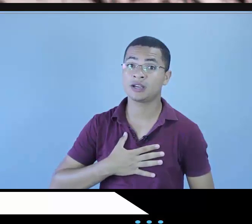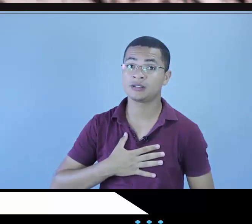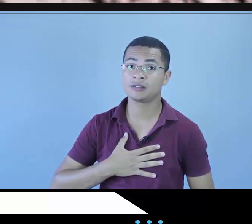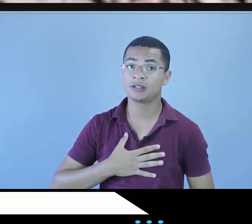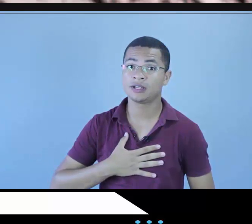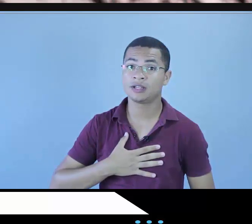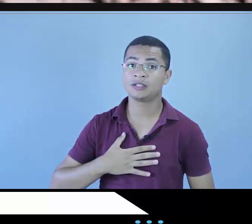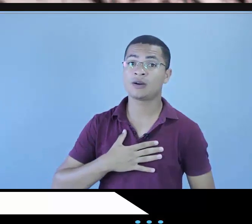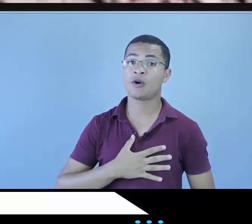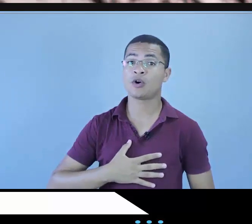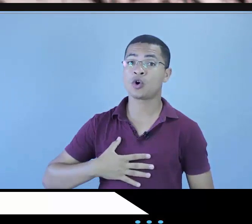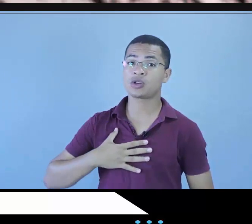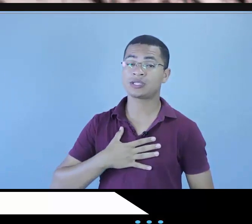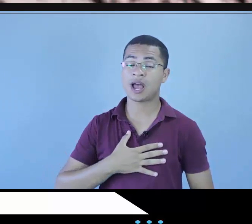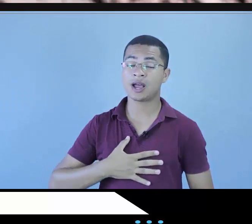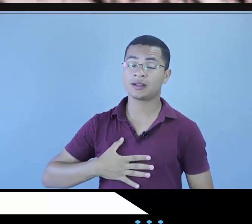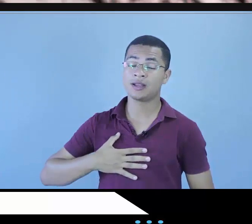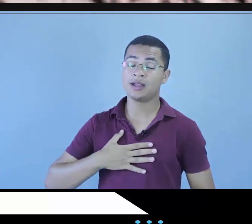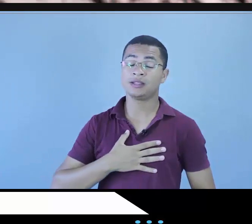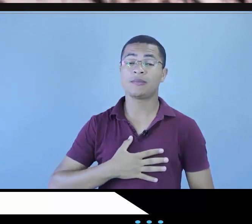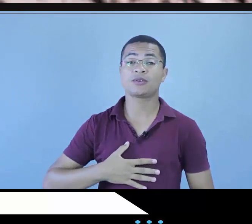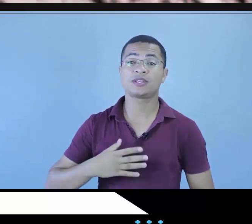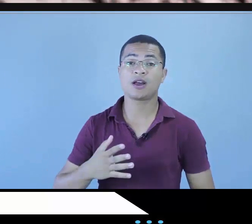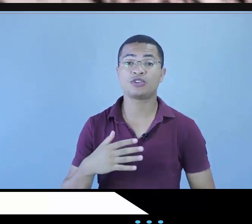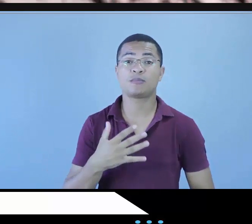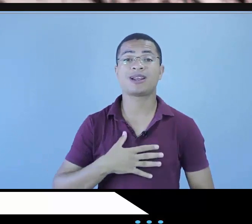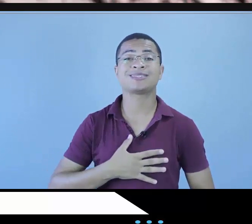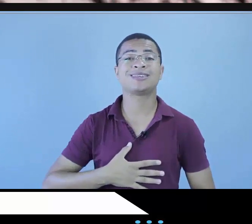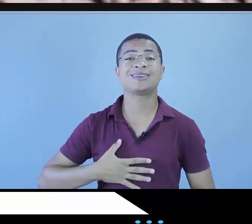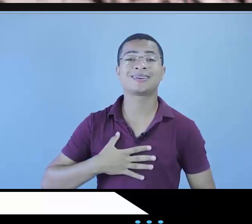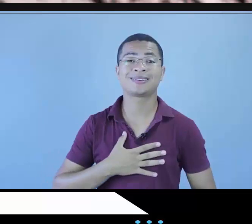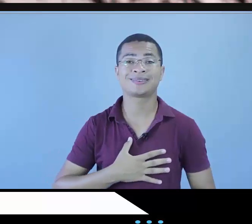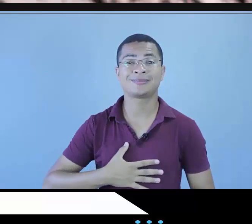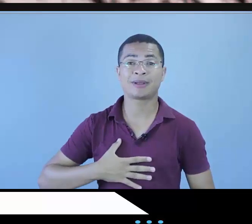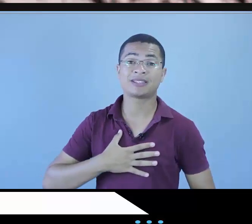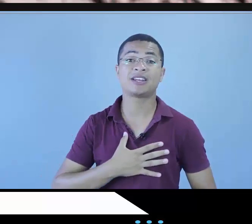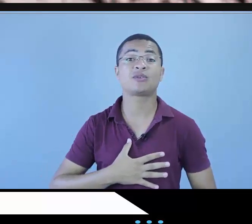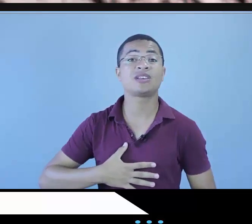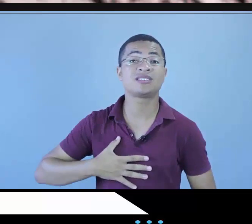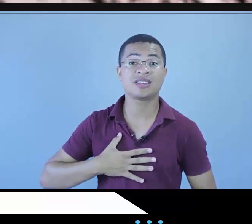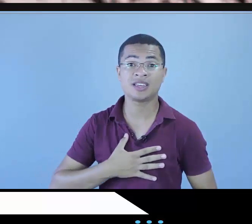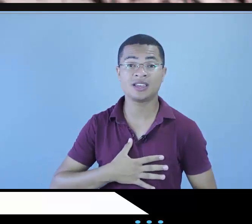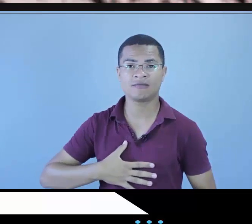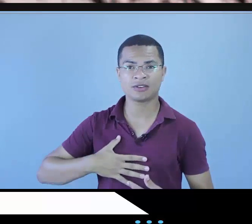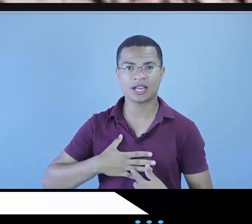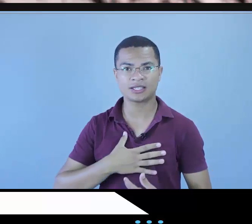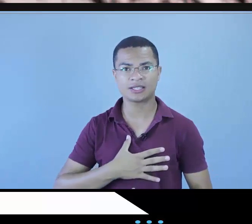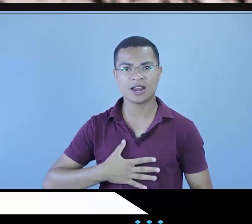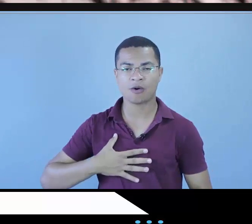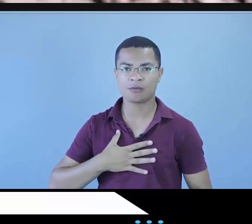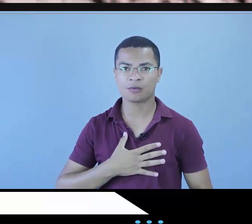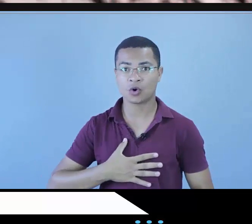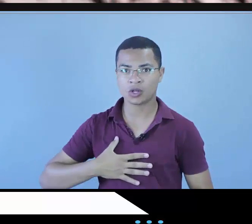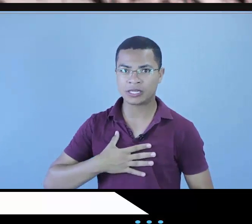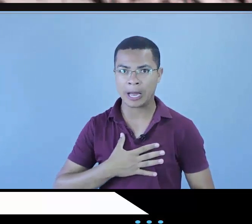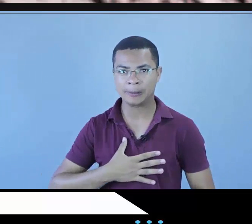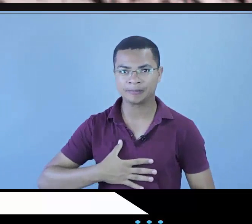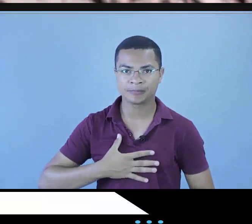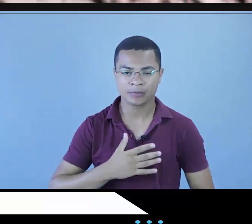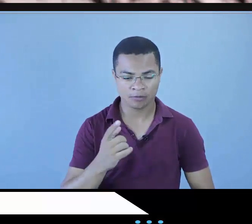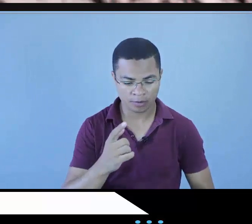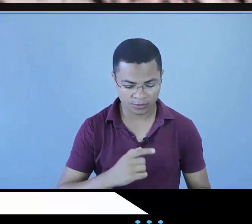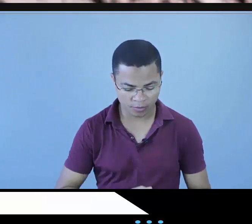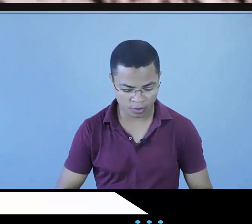ou minha. Então, ó, gostar. Também é o sinal de prazer. Prazer em conhecer, vai usar esse sinal.